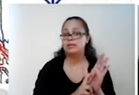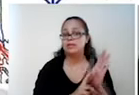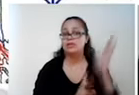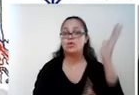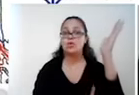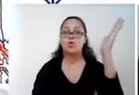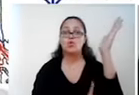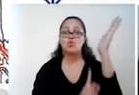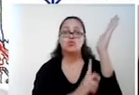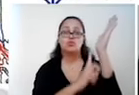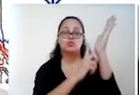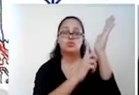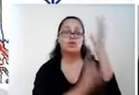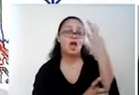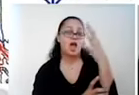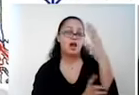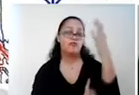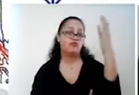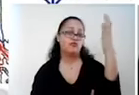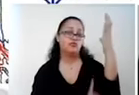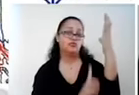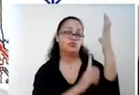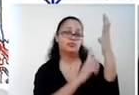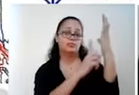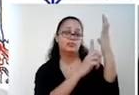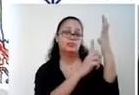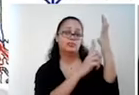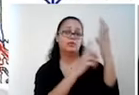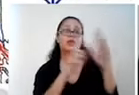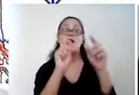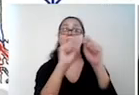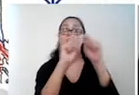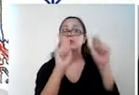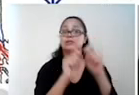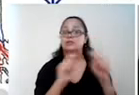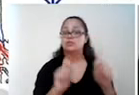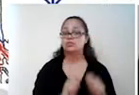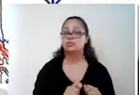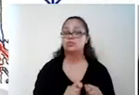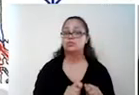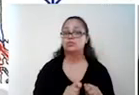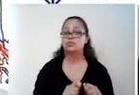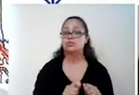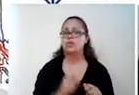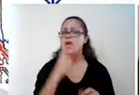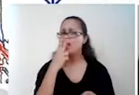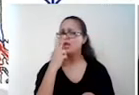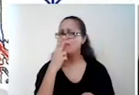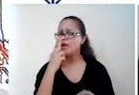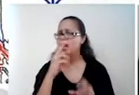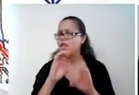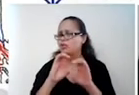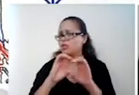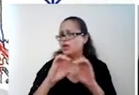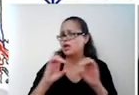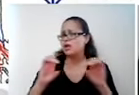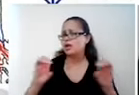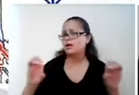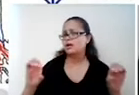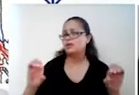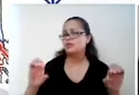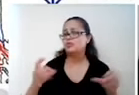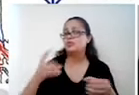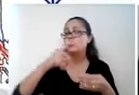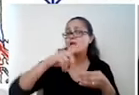agora. Esses vasos são estruturas que se assemelham a tubulações, a canos que ficam no interior das